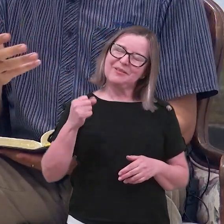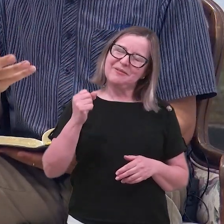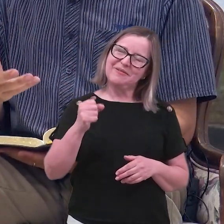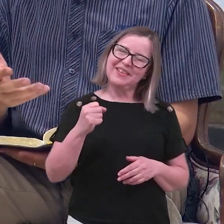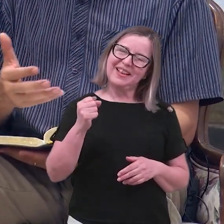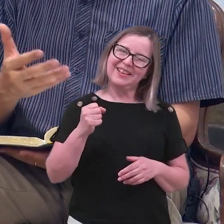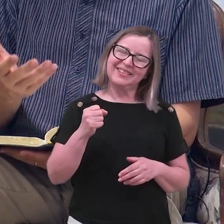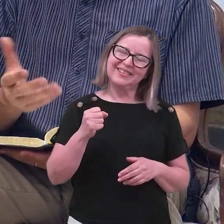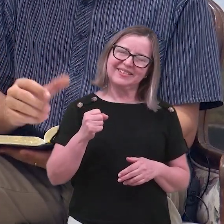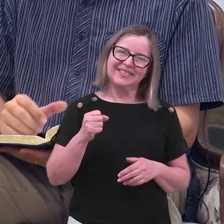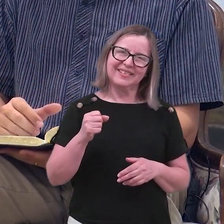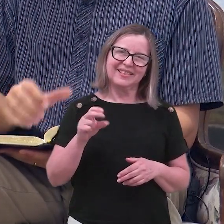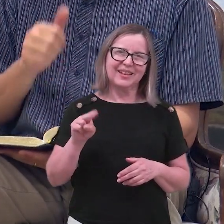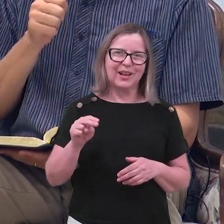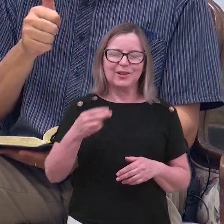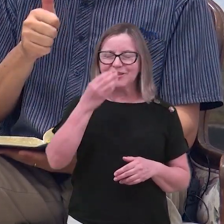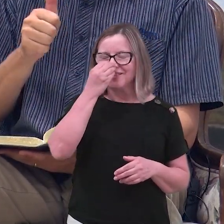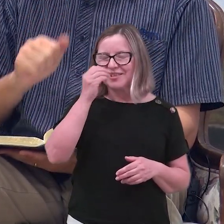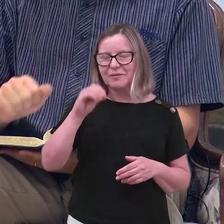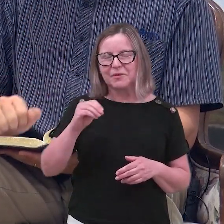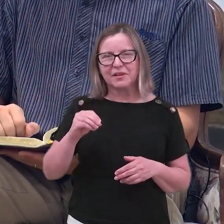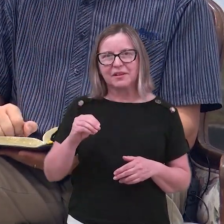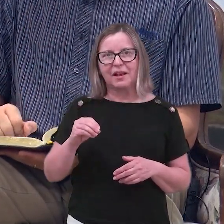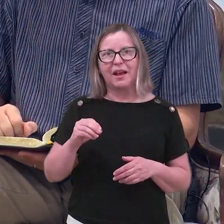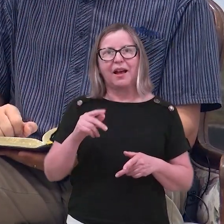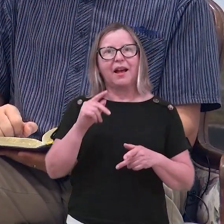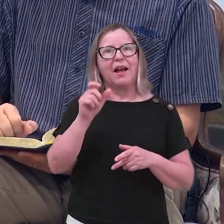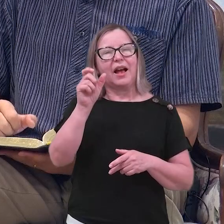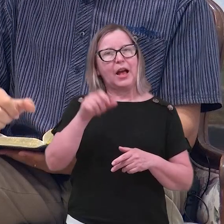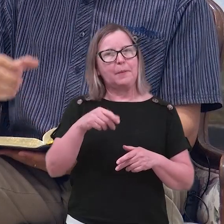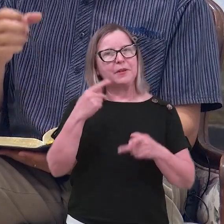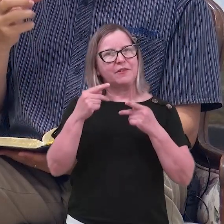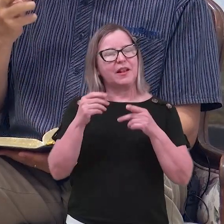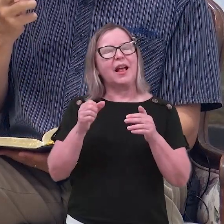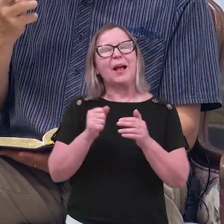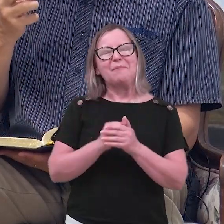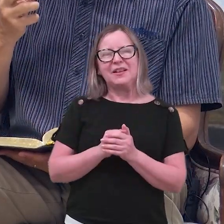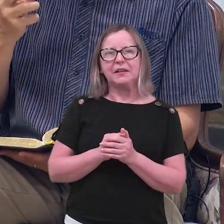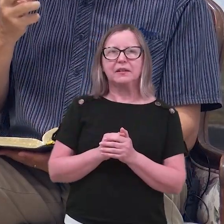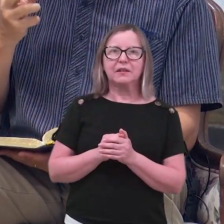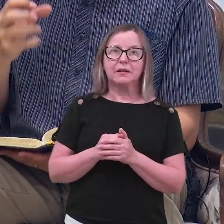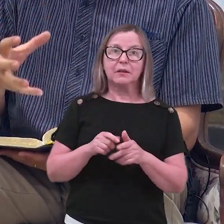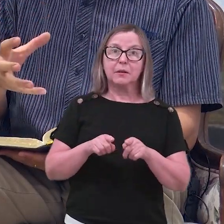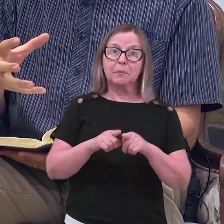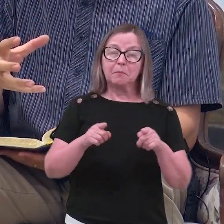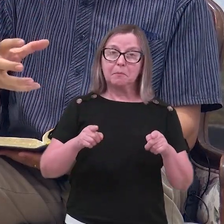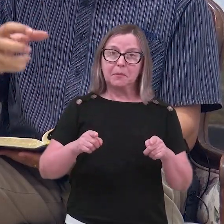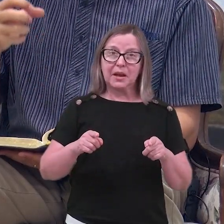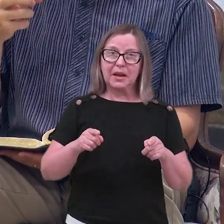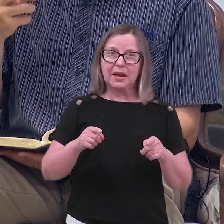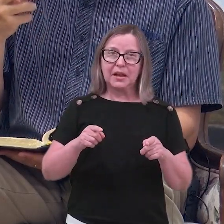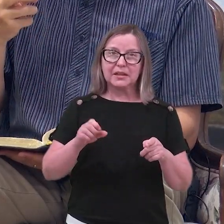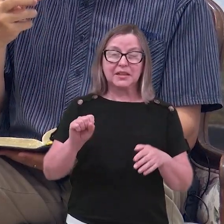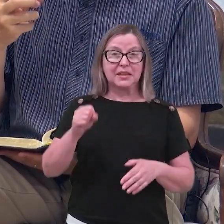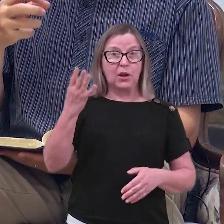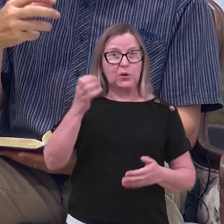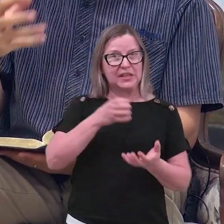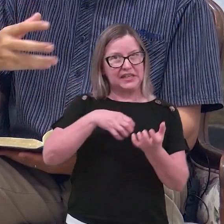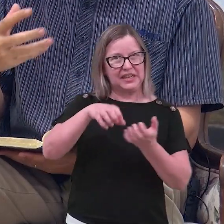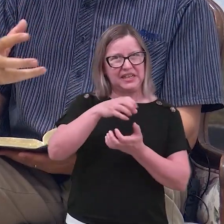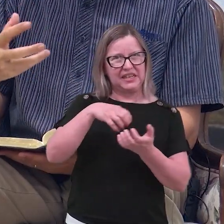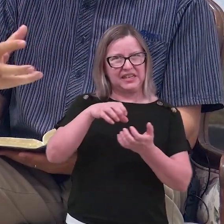não nos desampara, cuida de nós, a pessoa diz amém. Mas quando a crise pega, quando